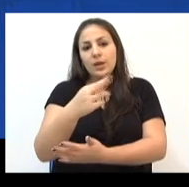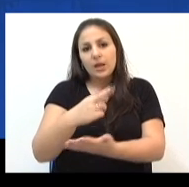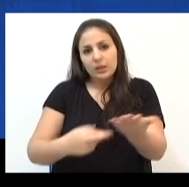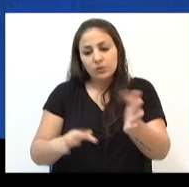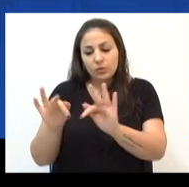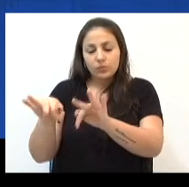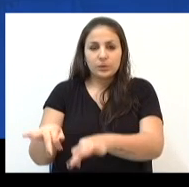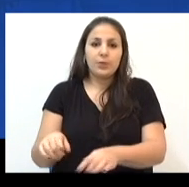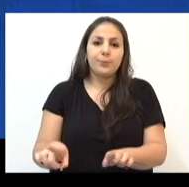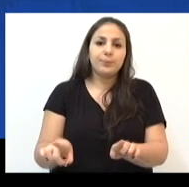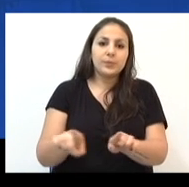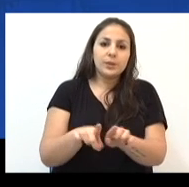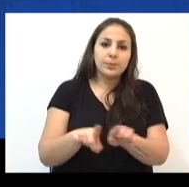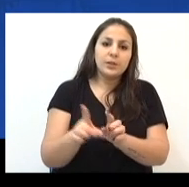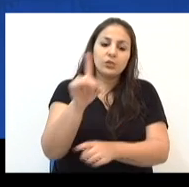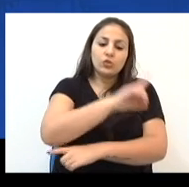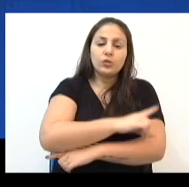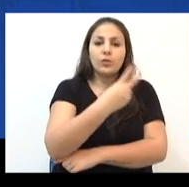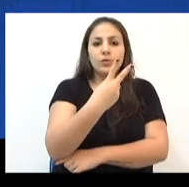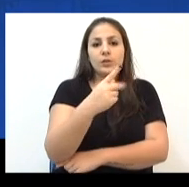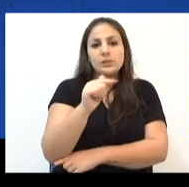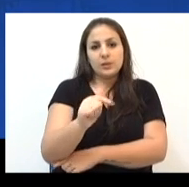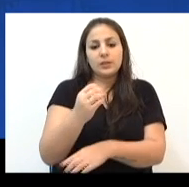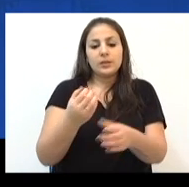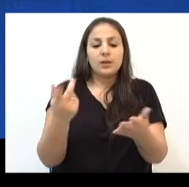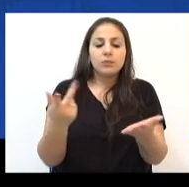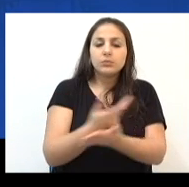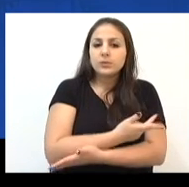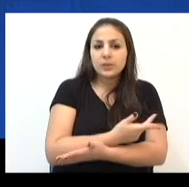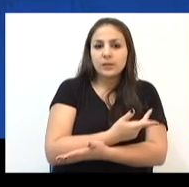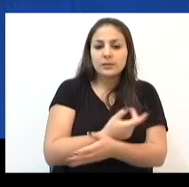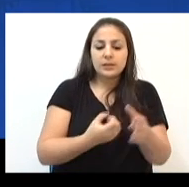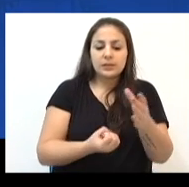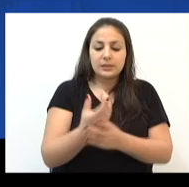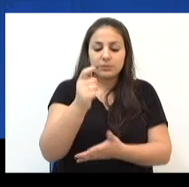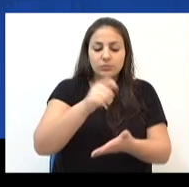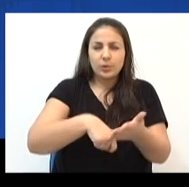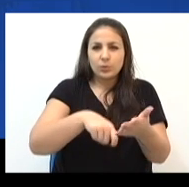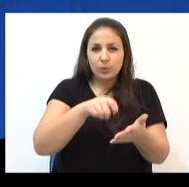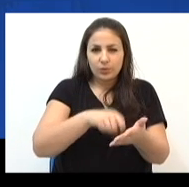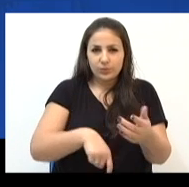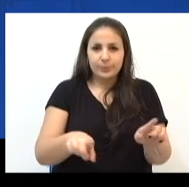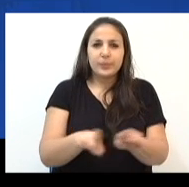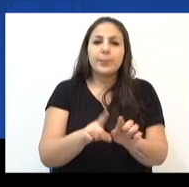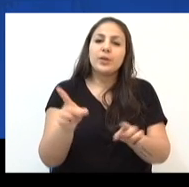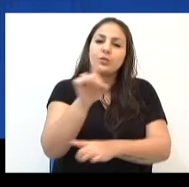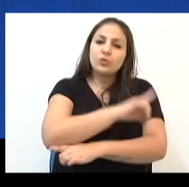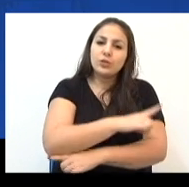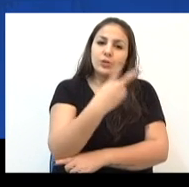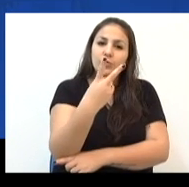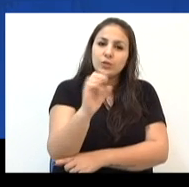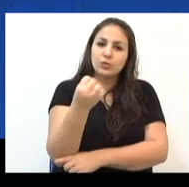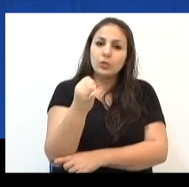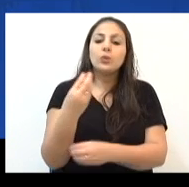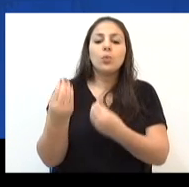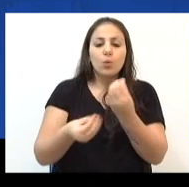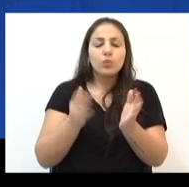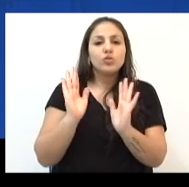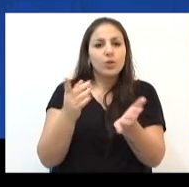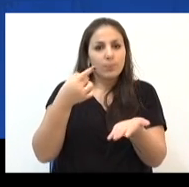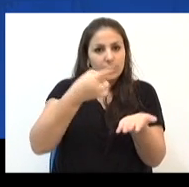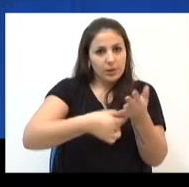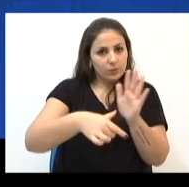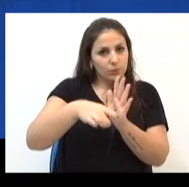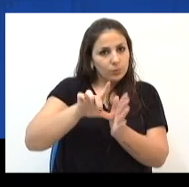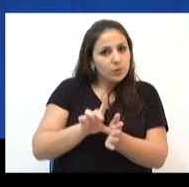No dia 27, acontece a elaboração de autógrafos e no dia 28, como previsto anteriormente,